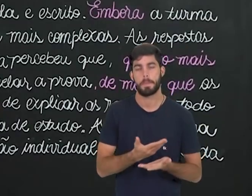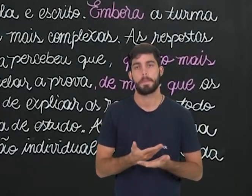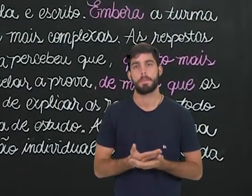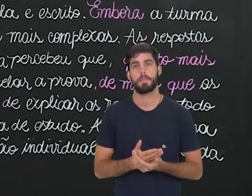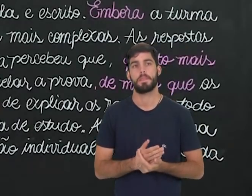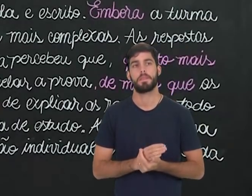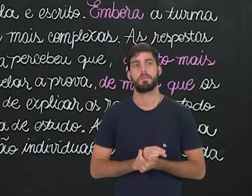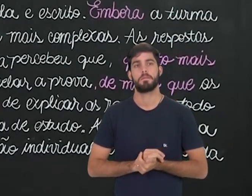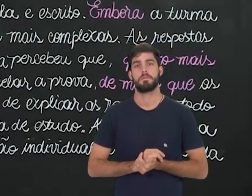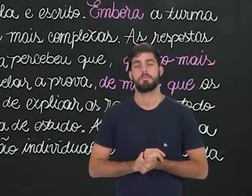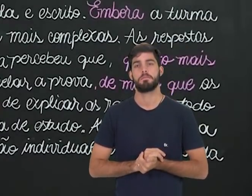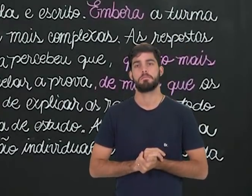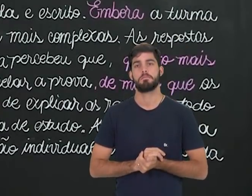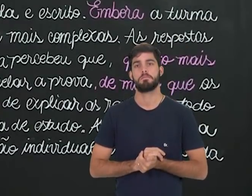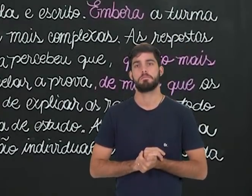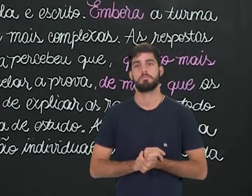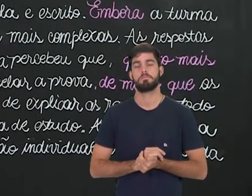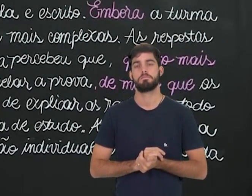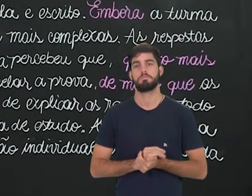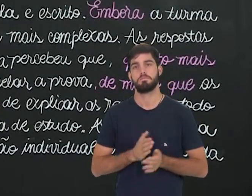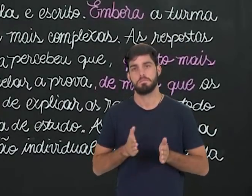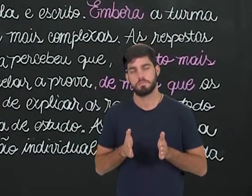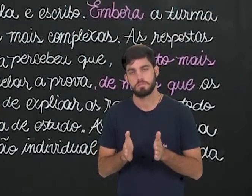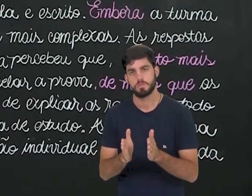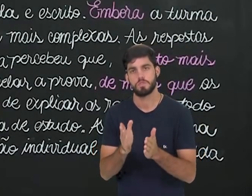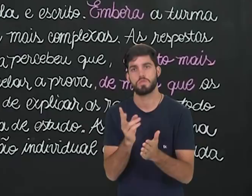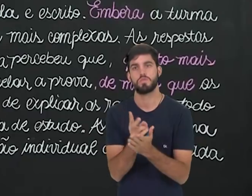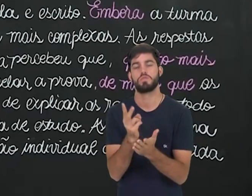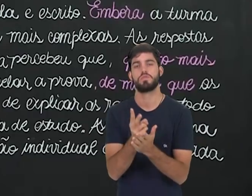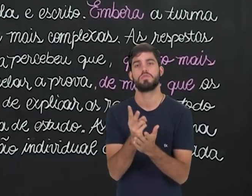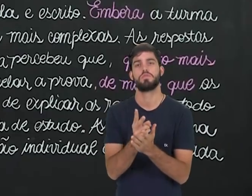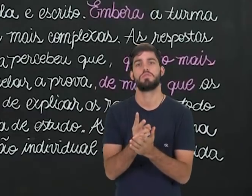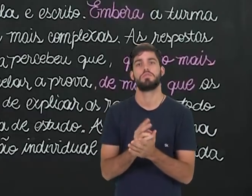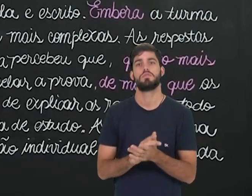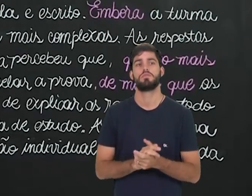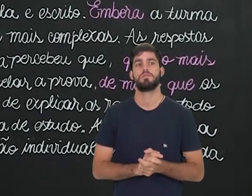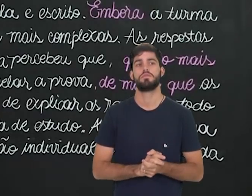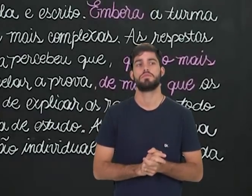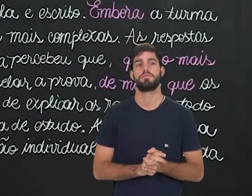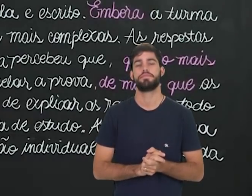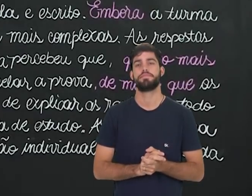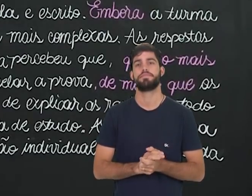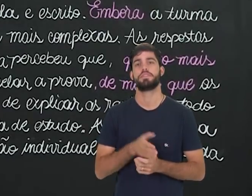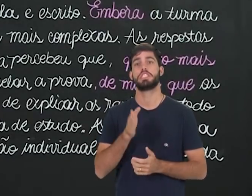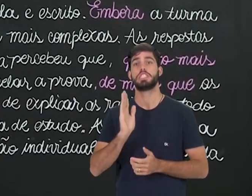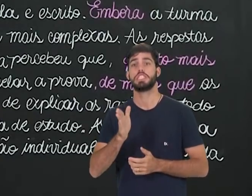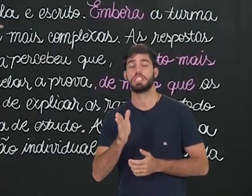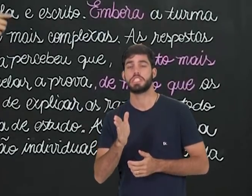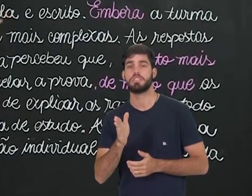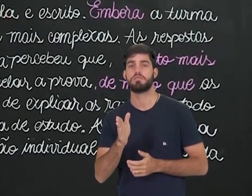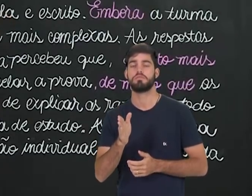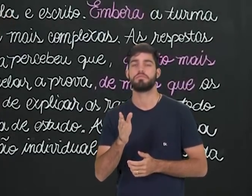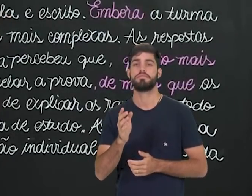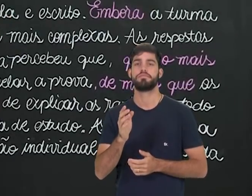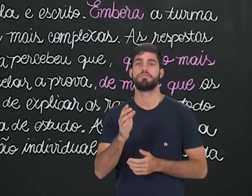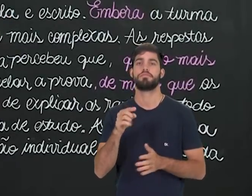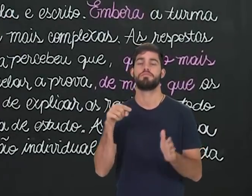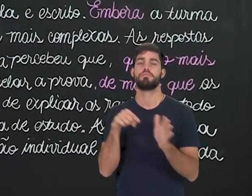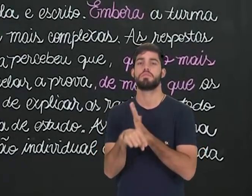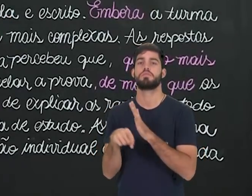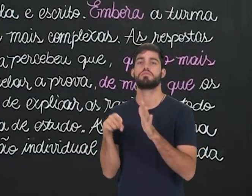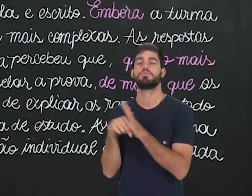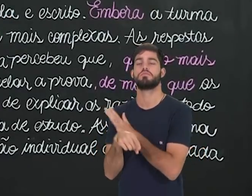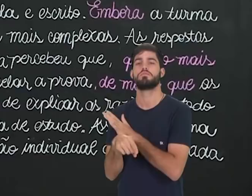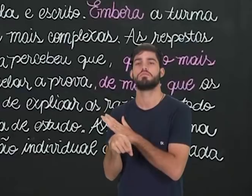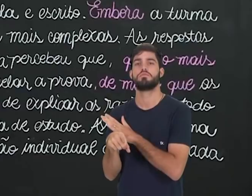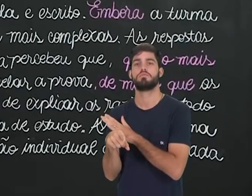subordinada e a principal. O período continua por conta do recurso da pontuação, já que as questões eram